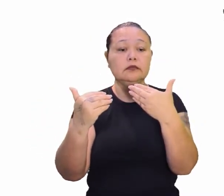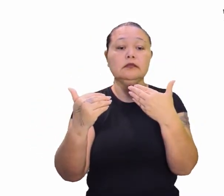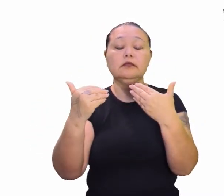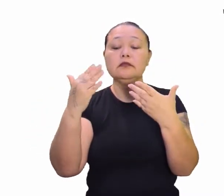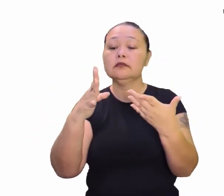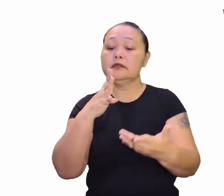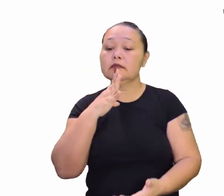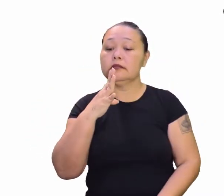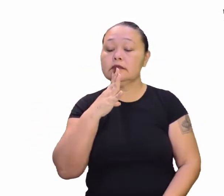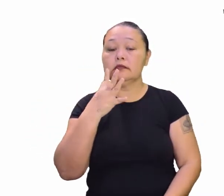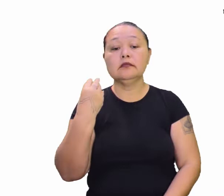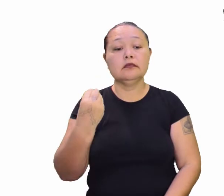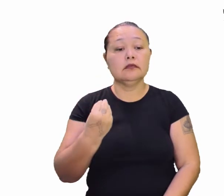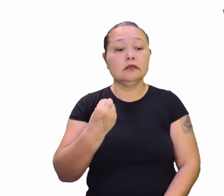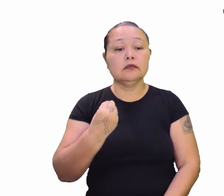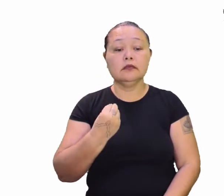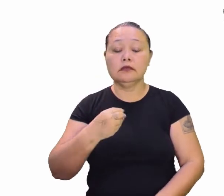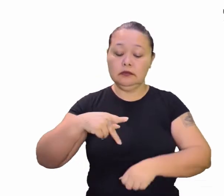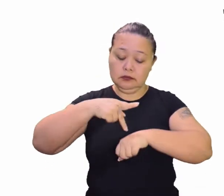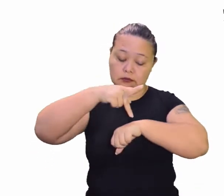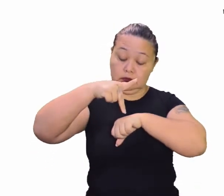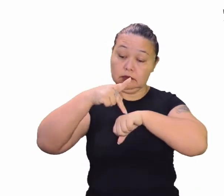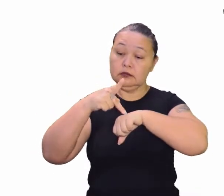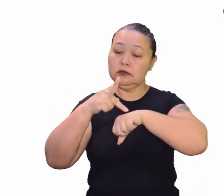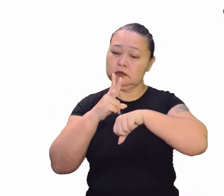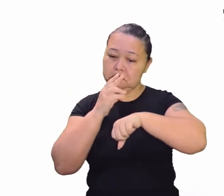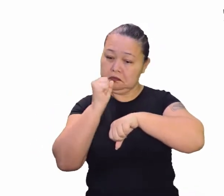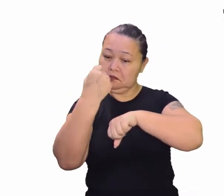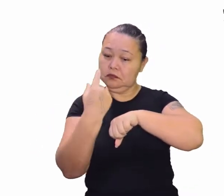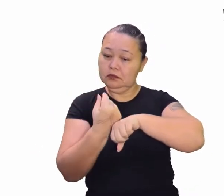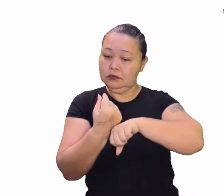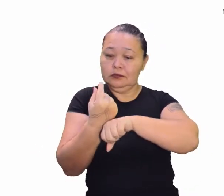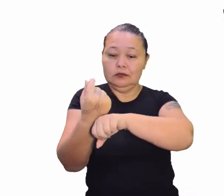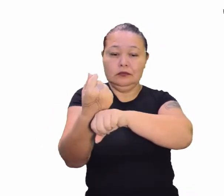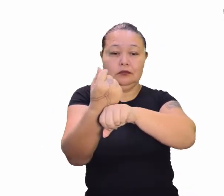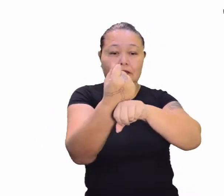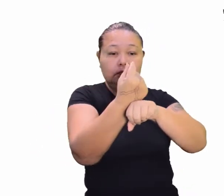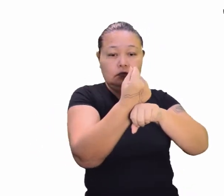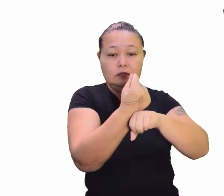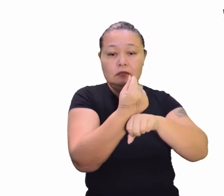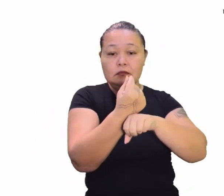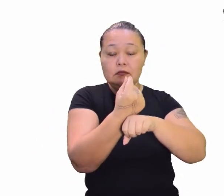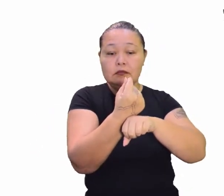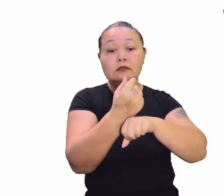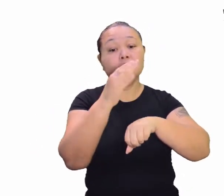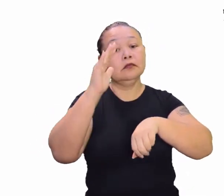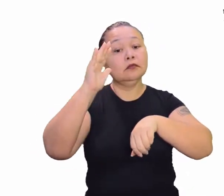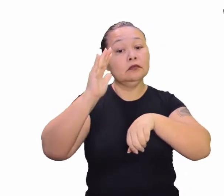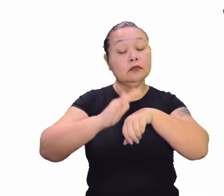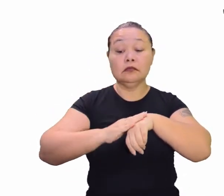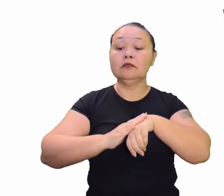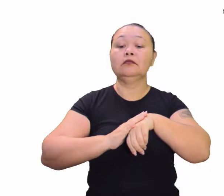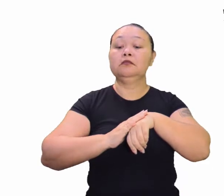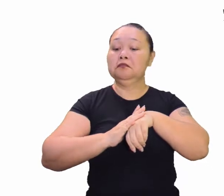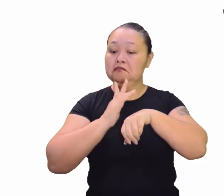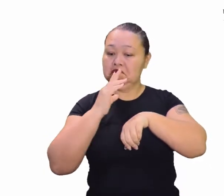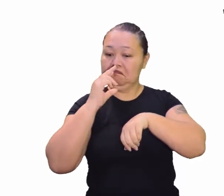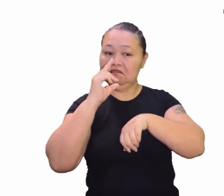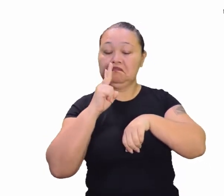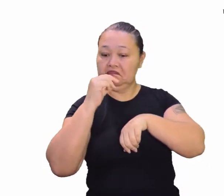São conhecidas como potências econômicas. Se são potências econômicas, são